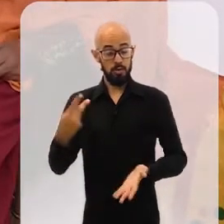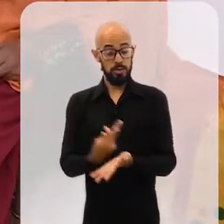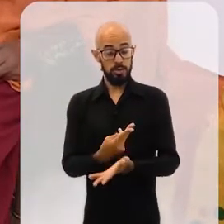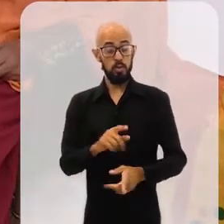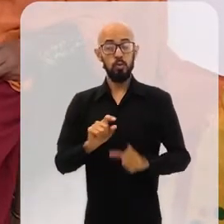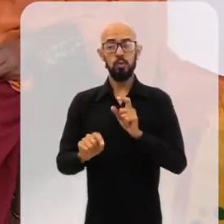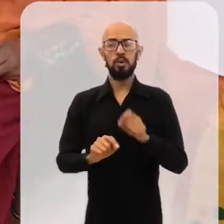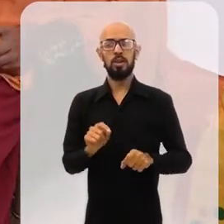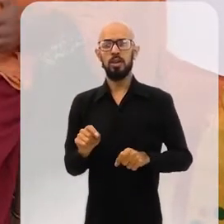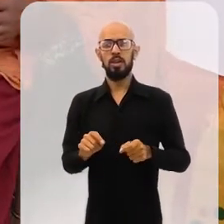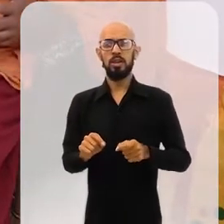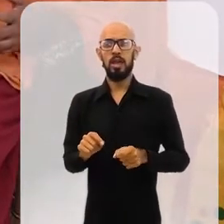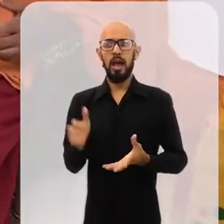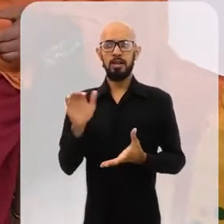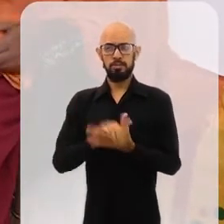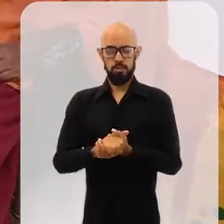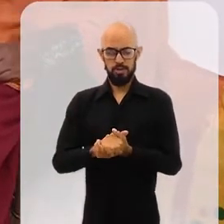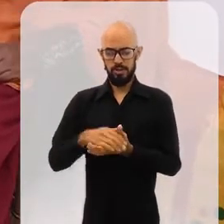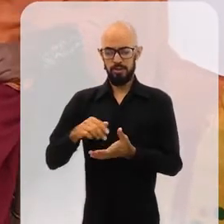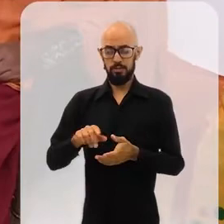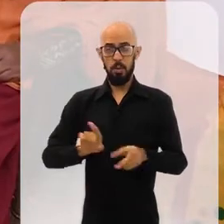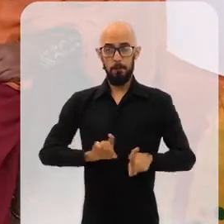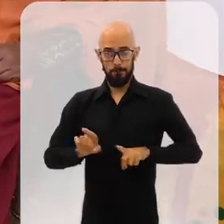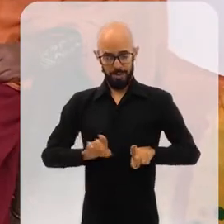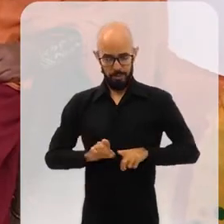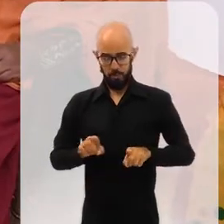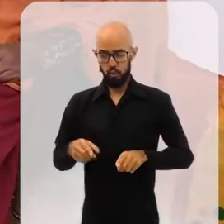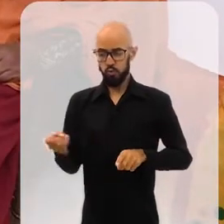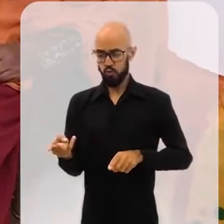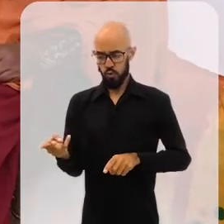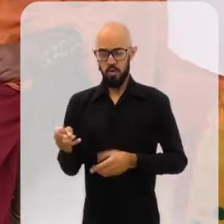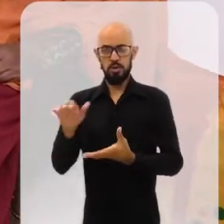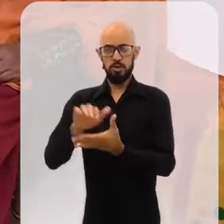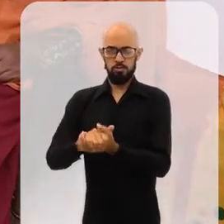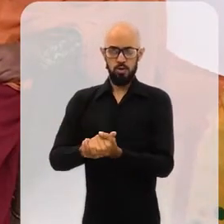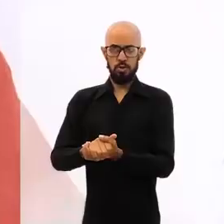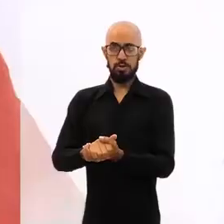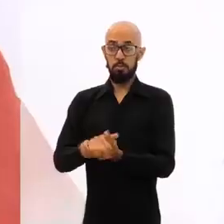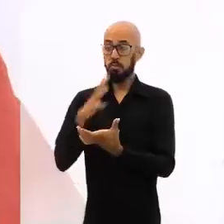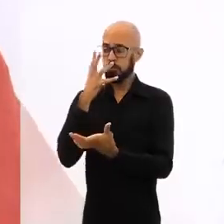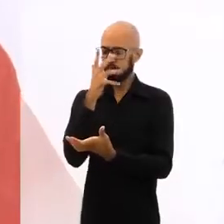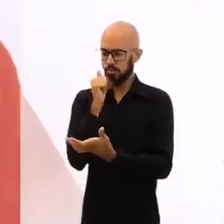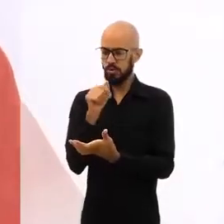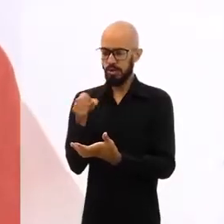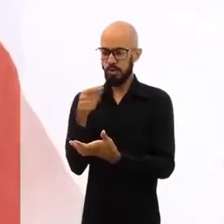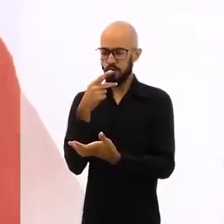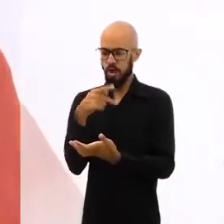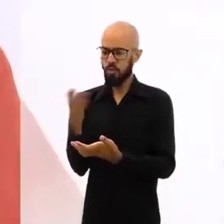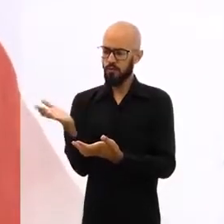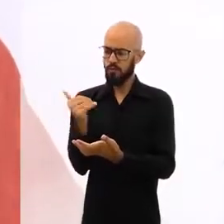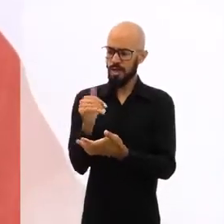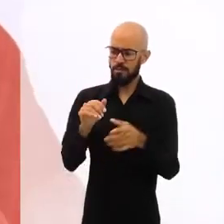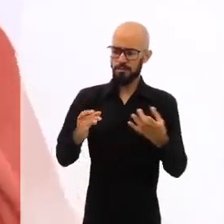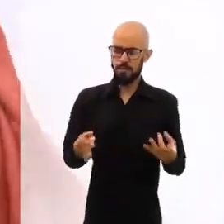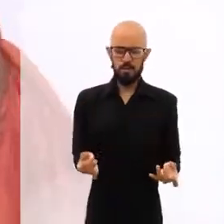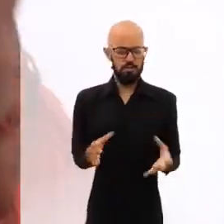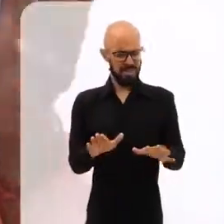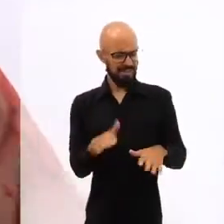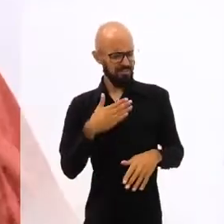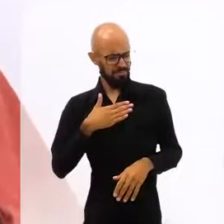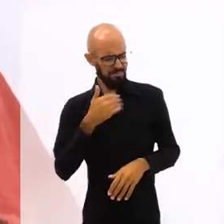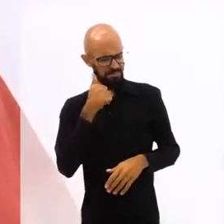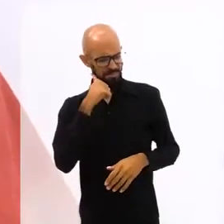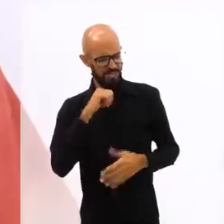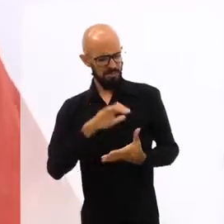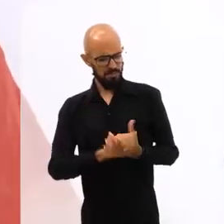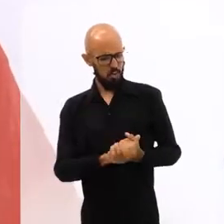dele que tinha uma esposa muito linda. Né? E ele disse, não, vem meditar. Não, a minha esposa é muito linda,